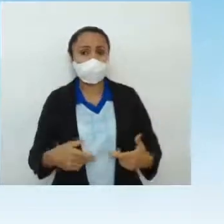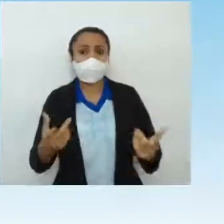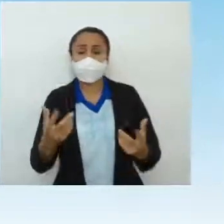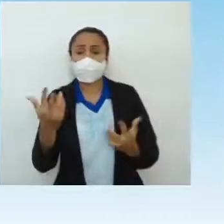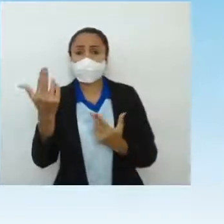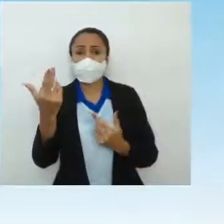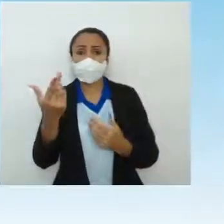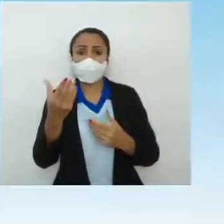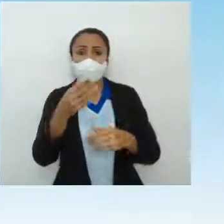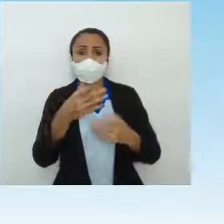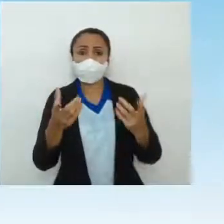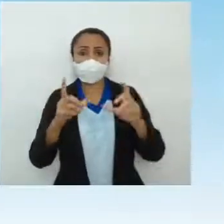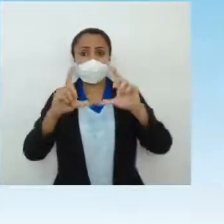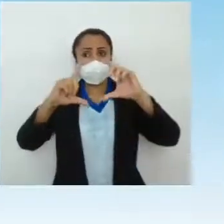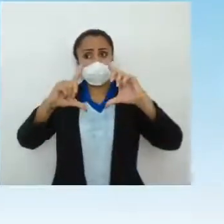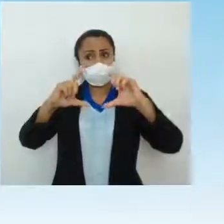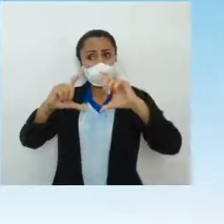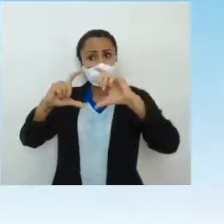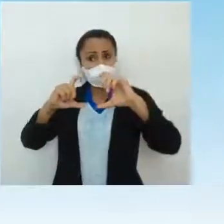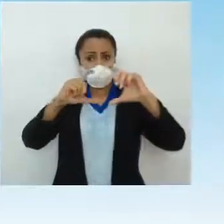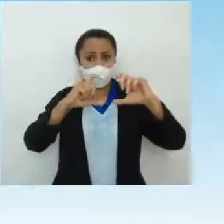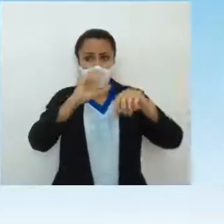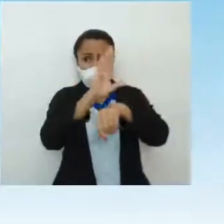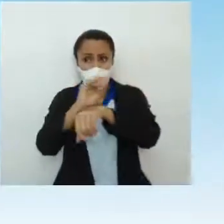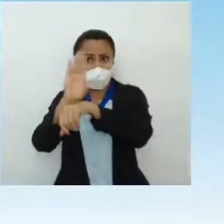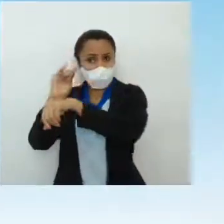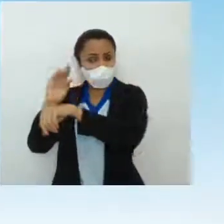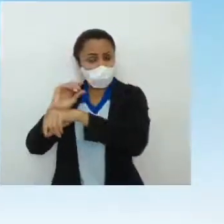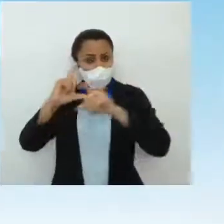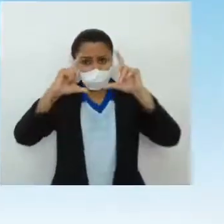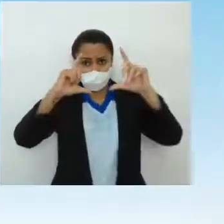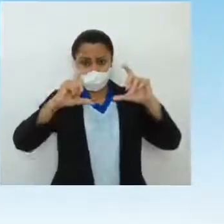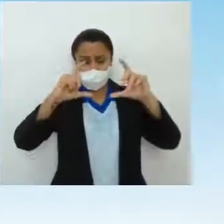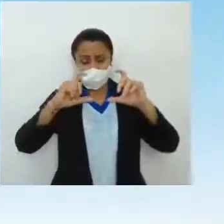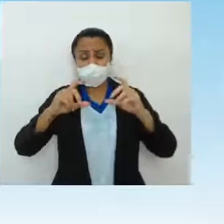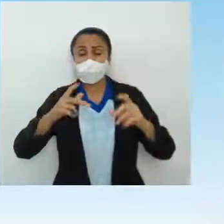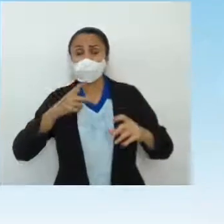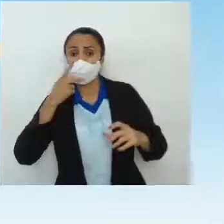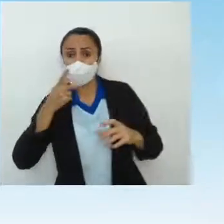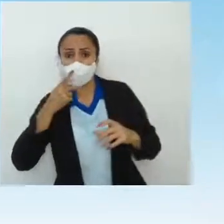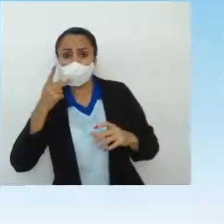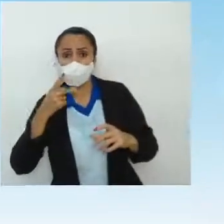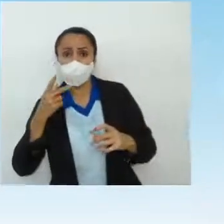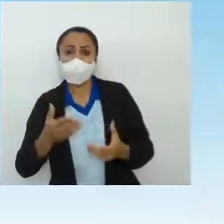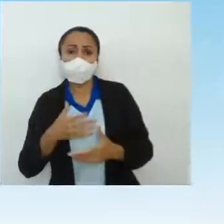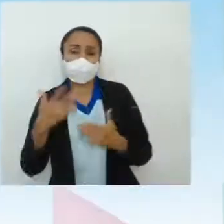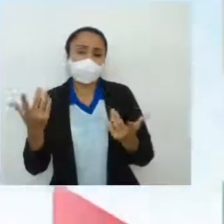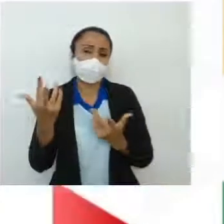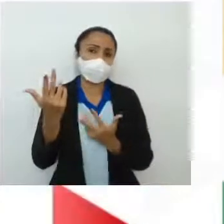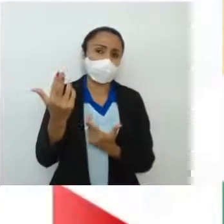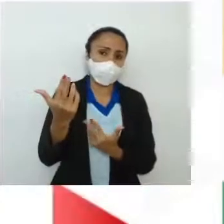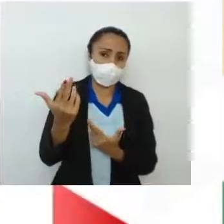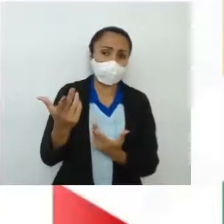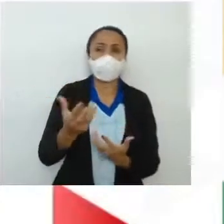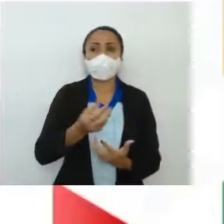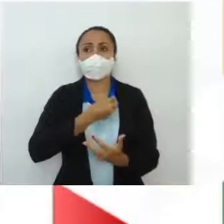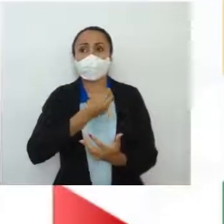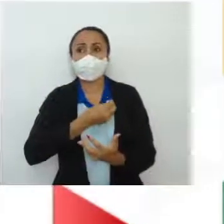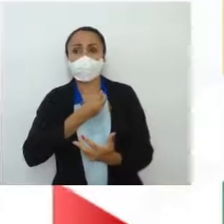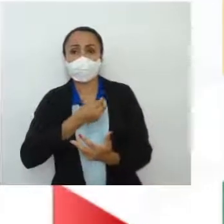fotográfica. Eu posso dizer que, contemporaneamente, devido às semelhanças que existem entre as